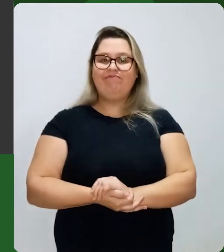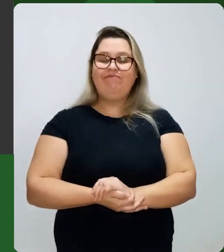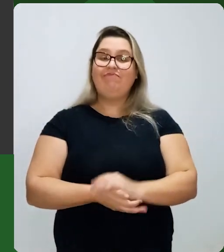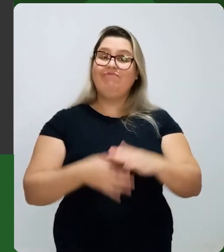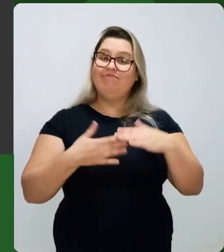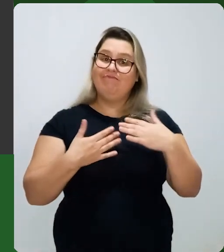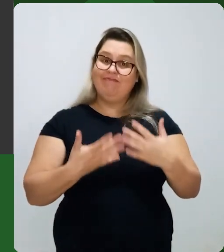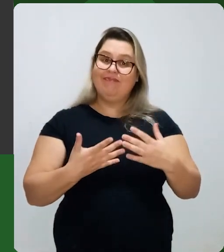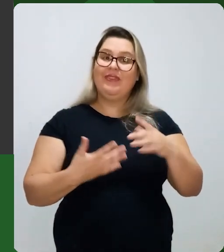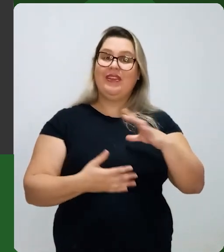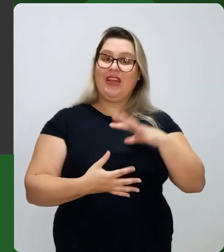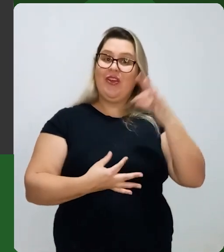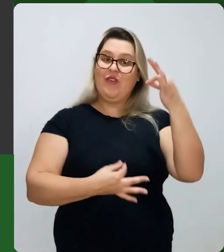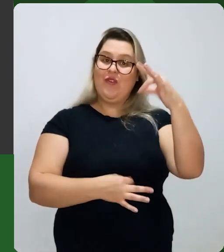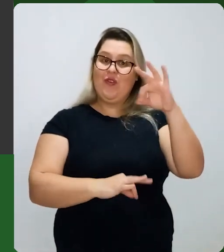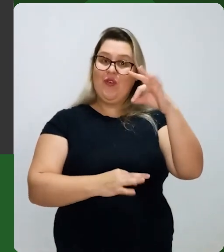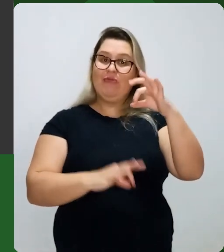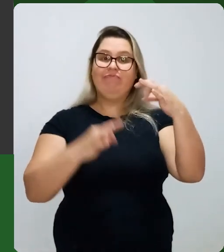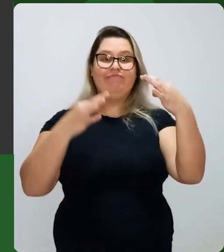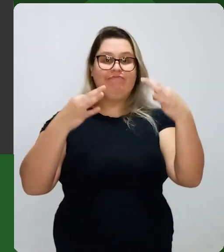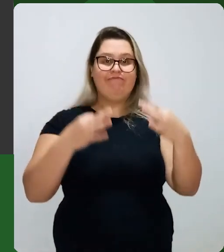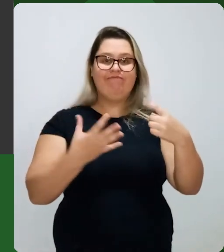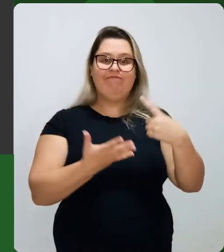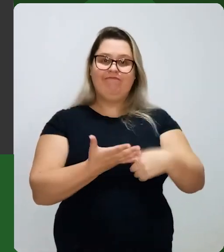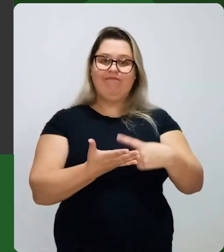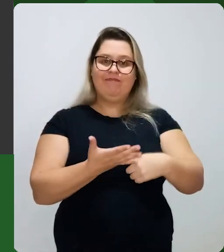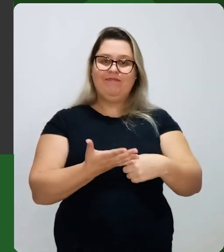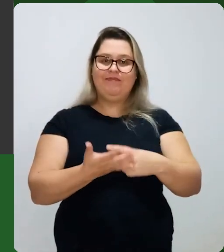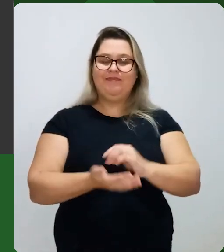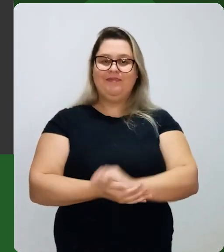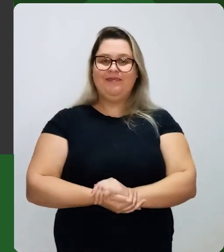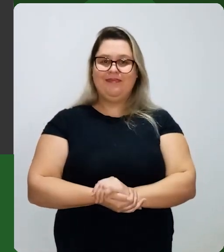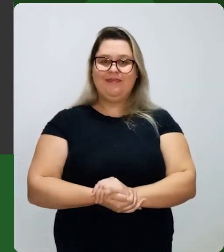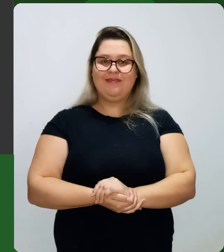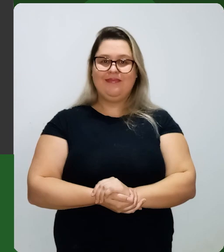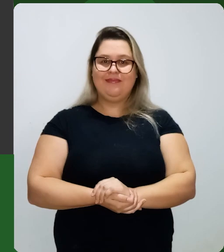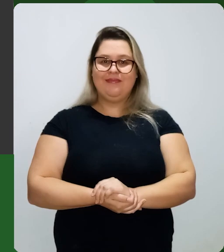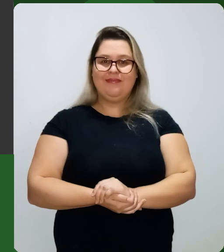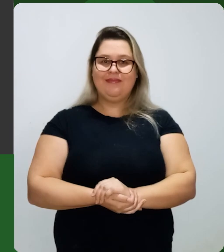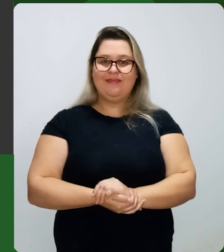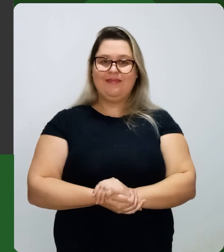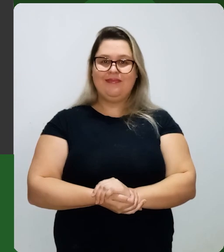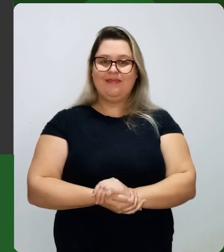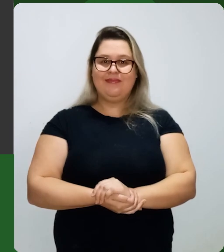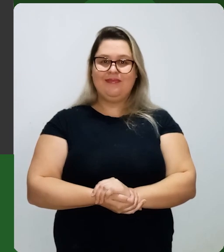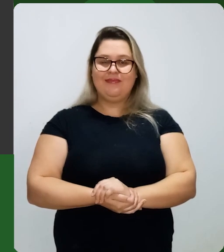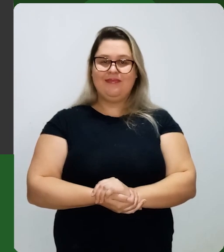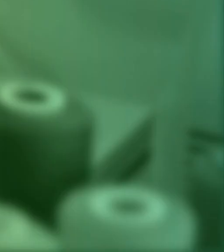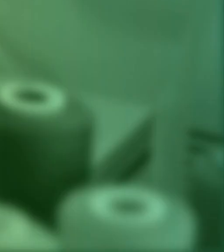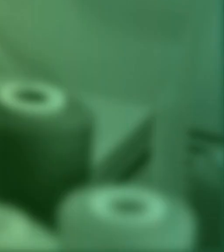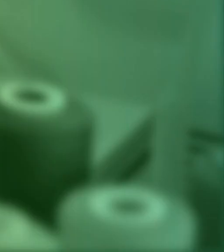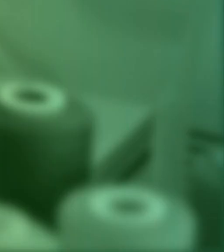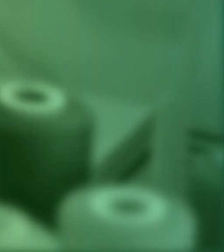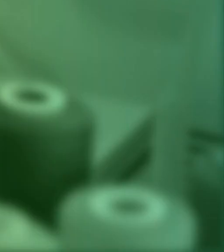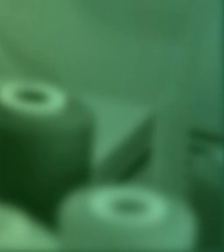esse eixo central. Então, agora sim, eu tenho uma folha corretamente sinalizada.